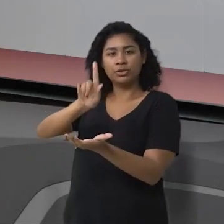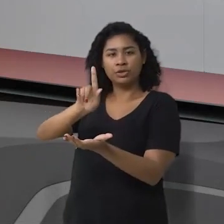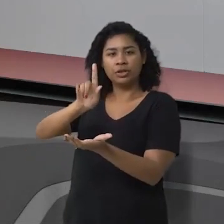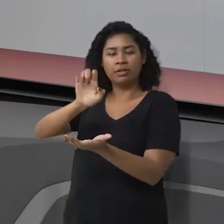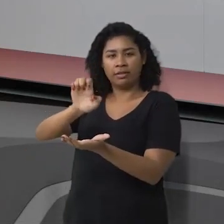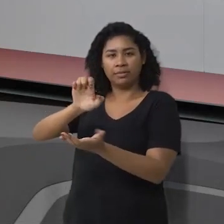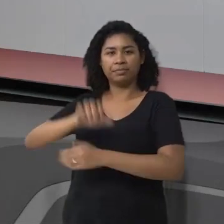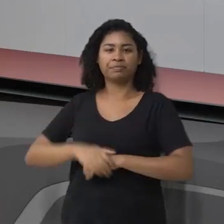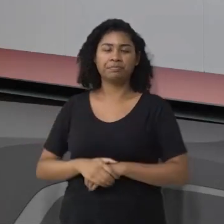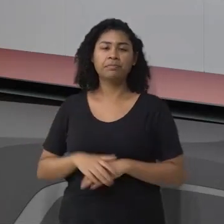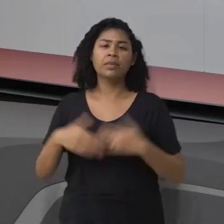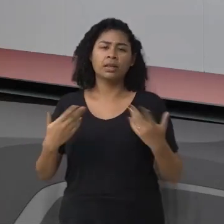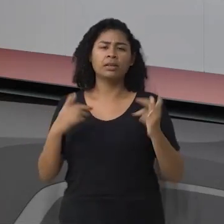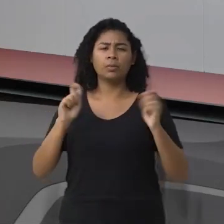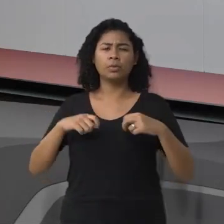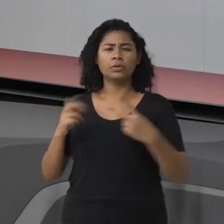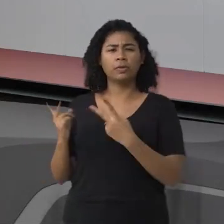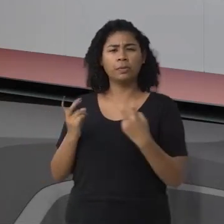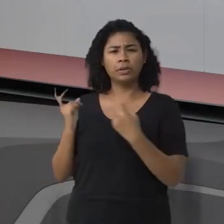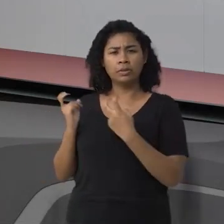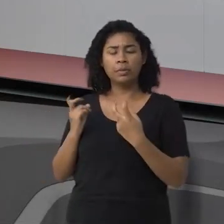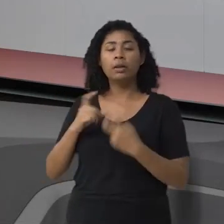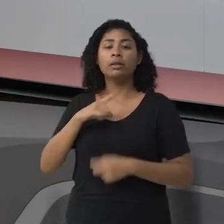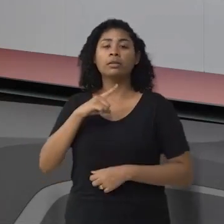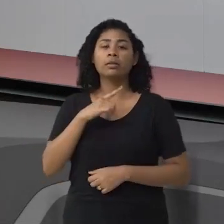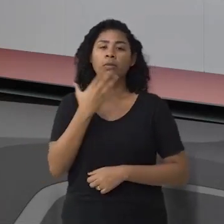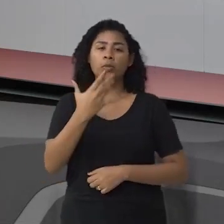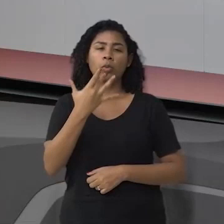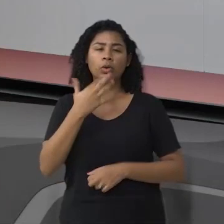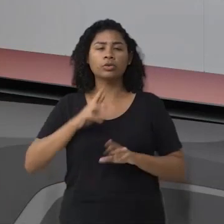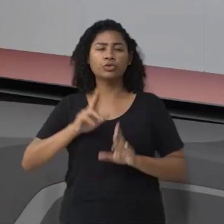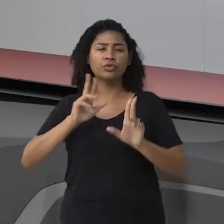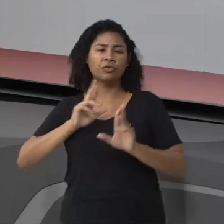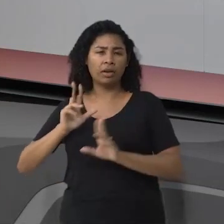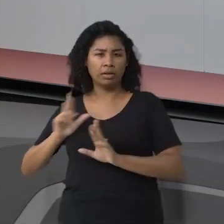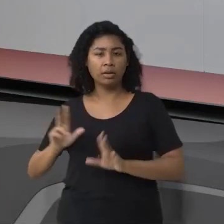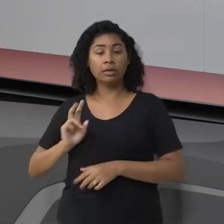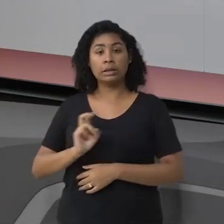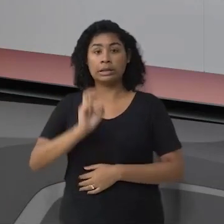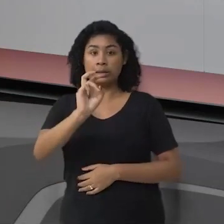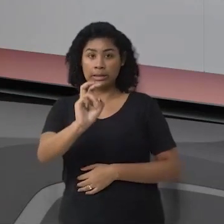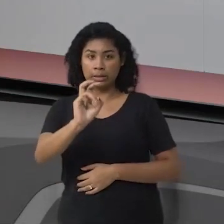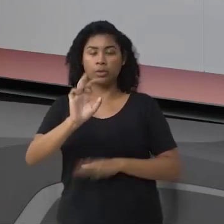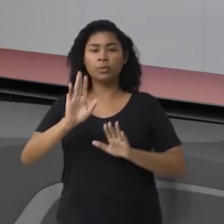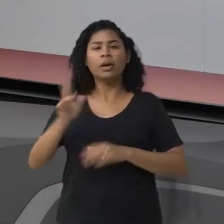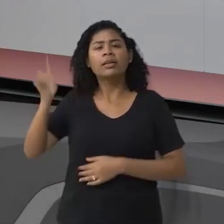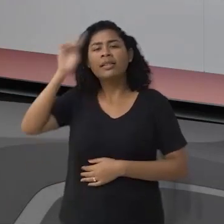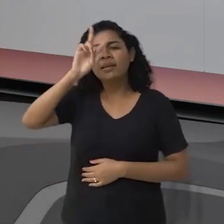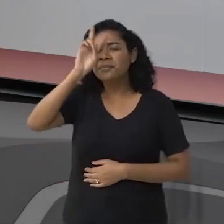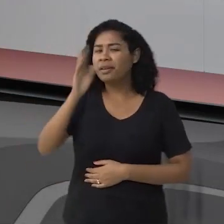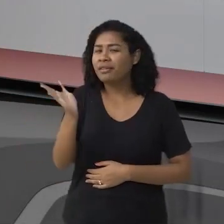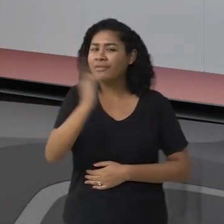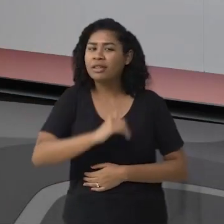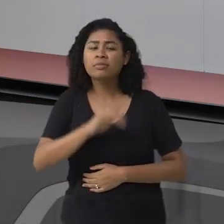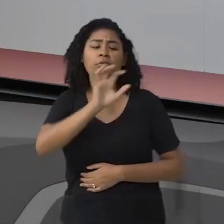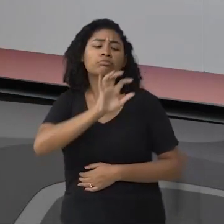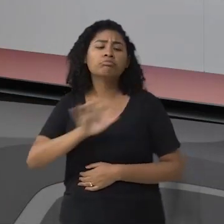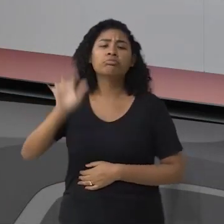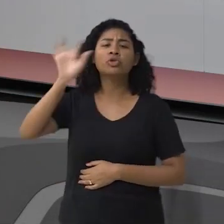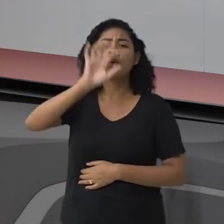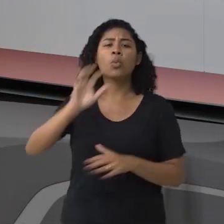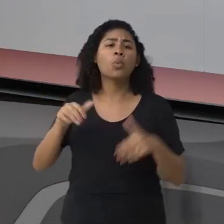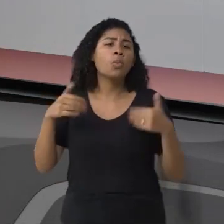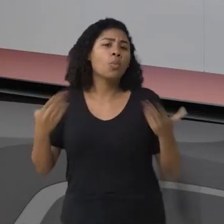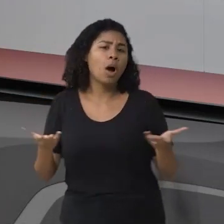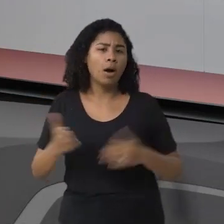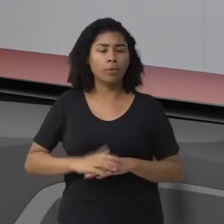aqui nós estamos verificando 5 cores diferentes, né? Então, a gente vai relembrar quais serão essas regiões, né? Nós